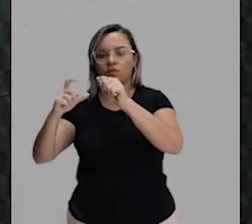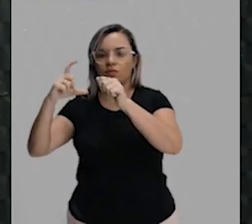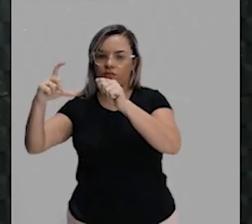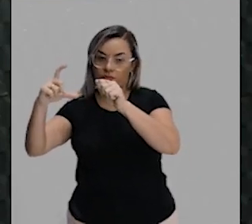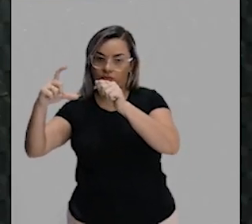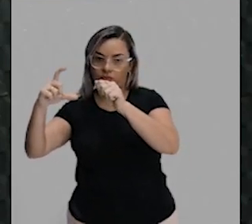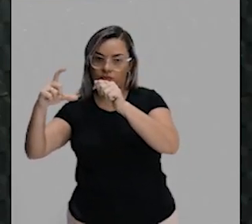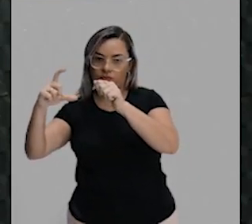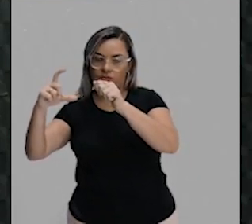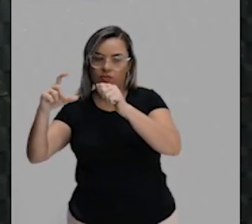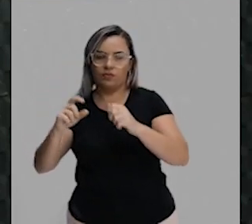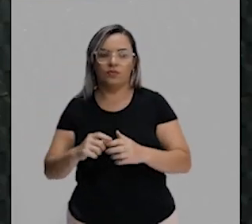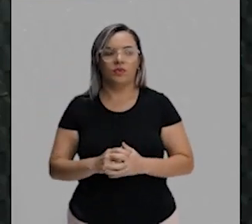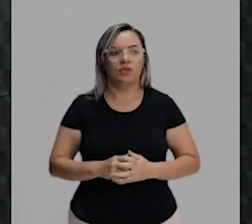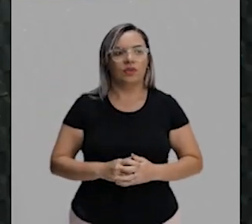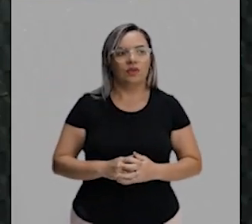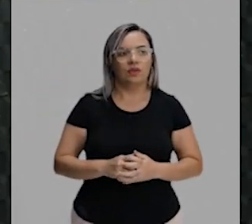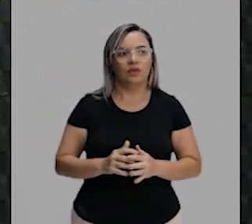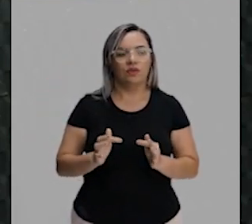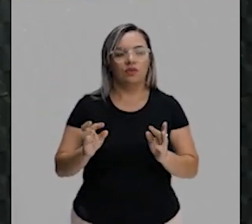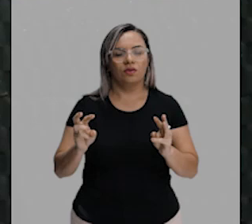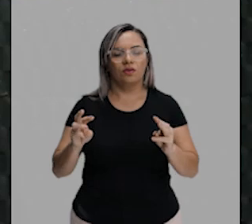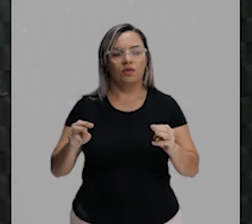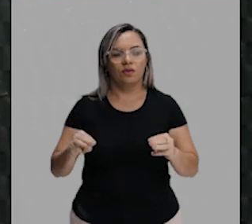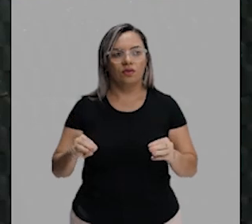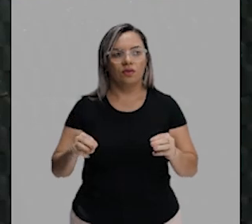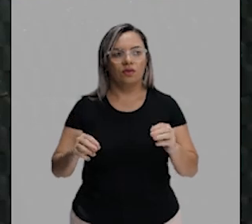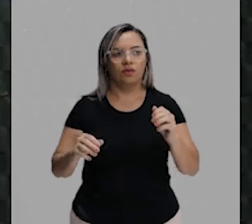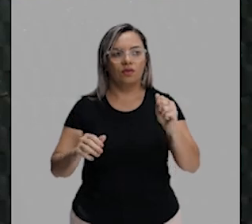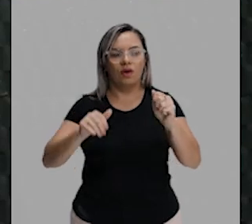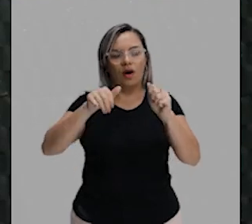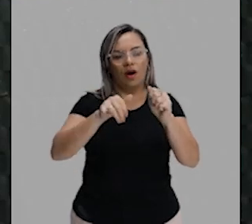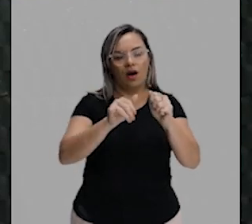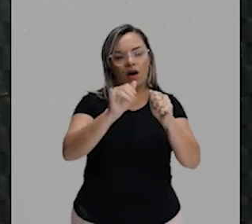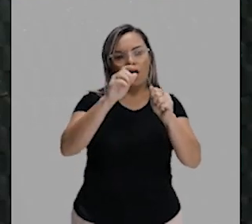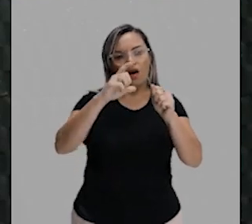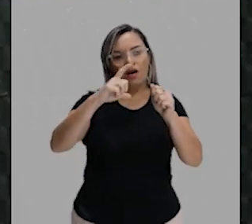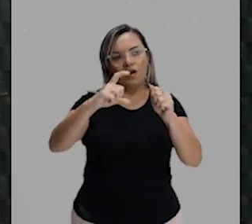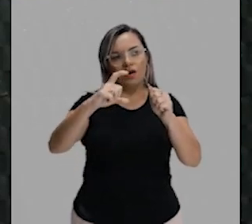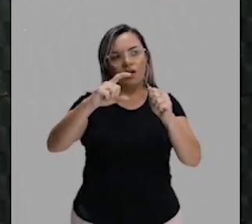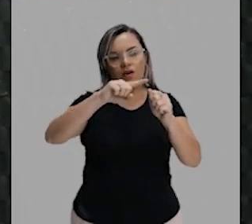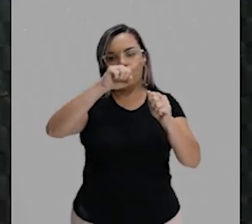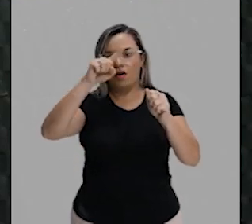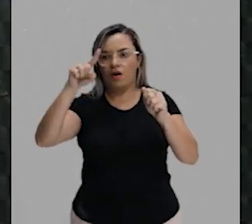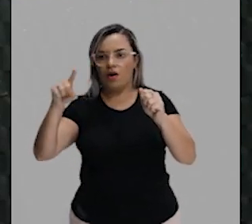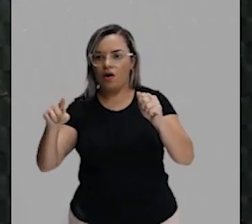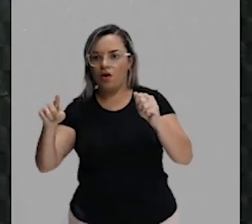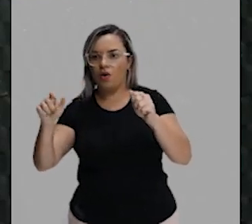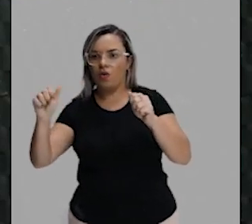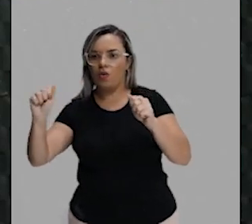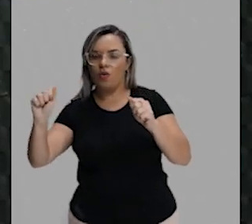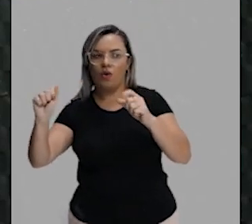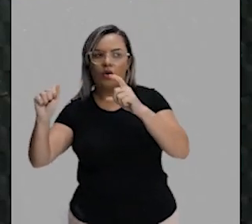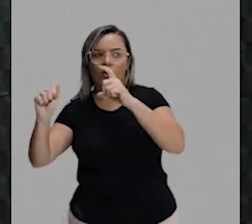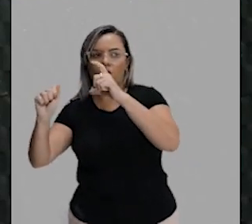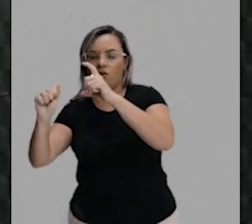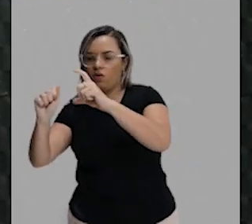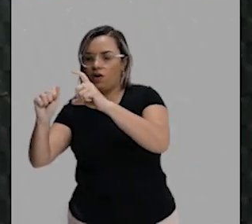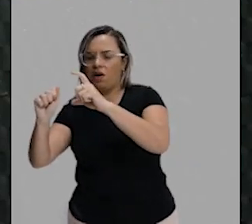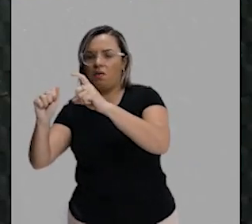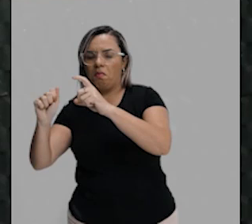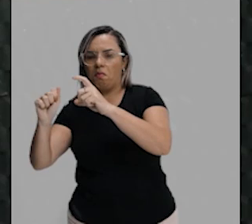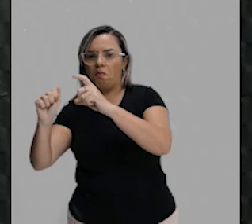E por último, eu vou juntar este AY com este A. Mesma